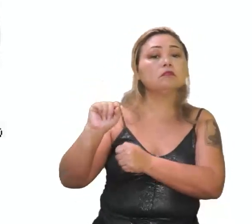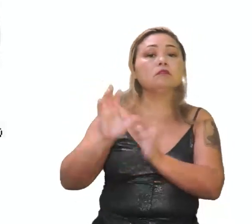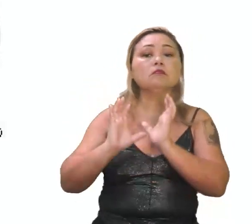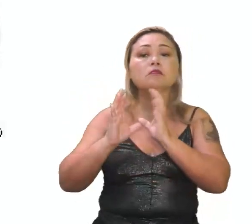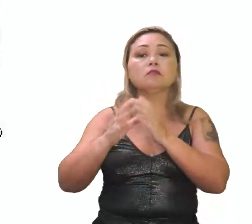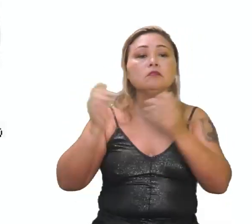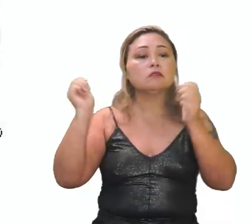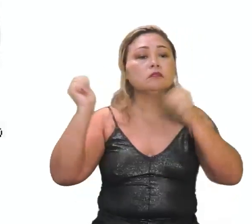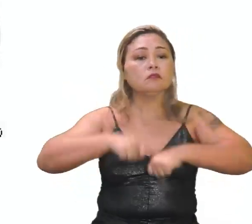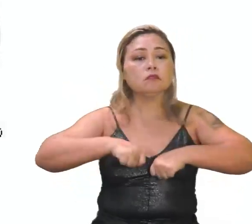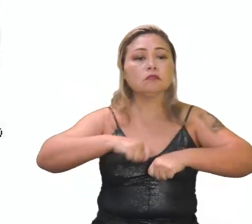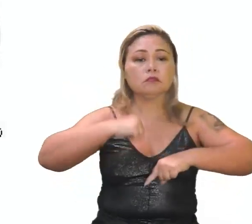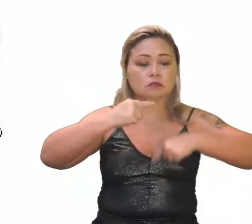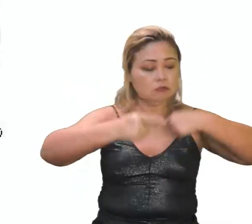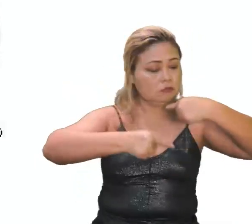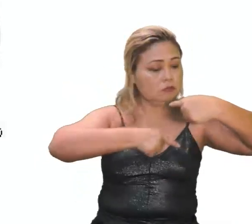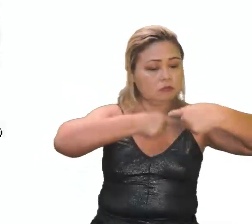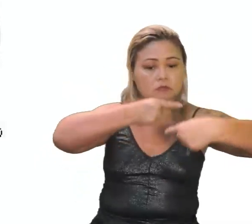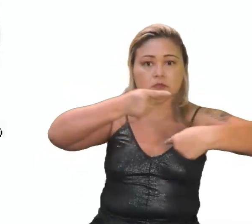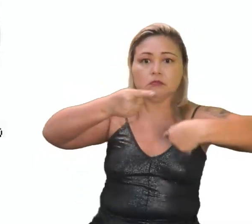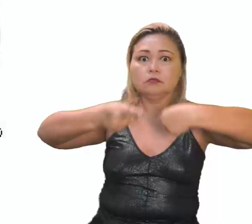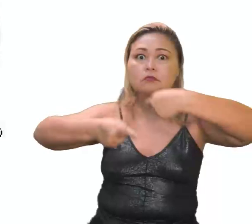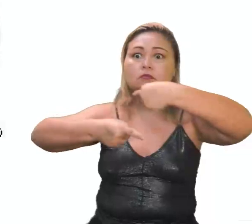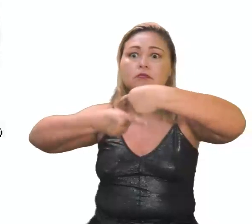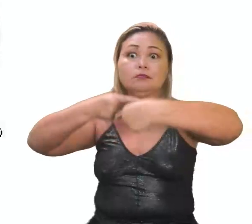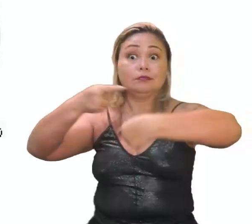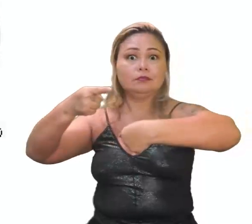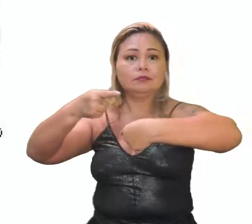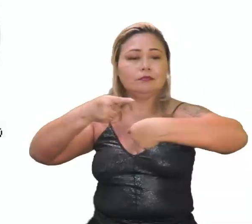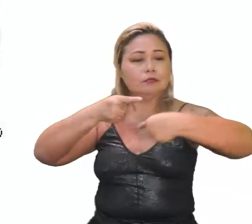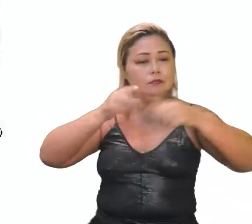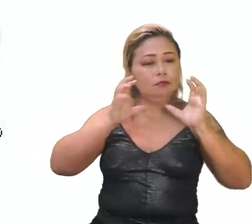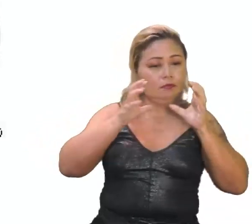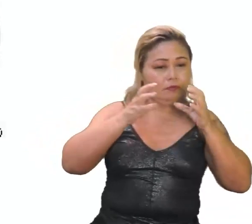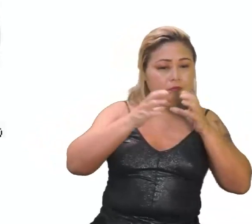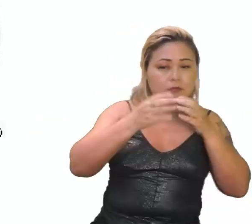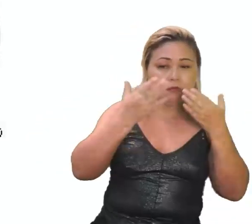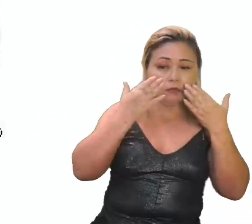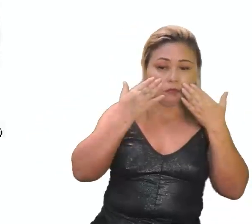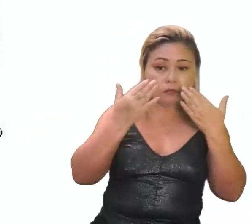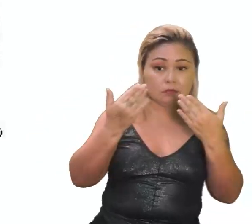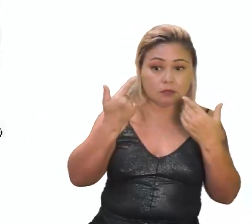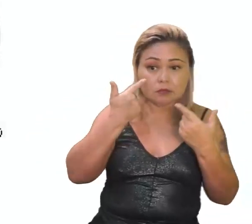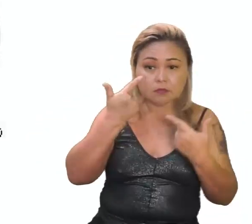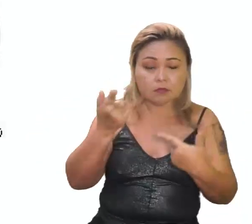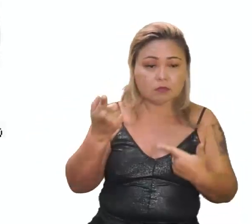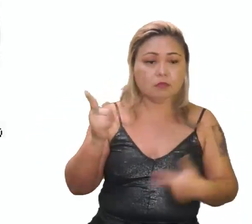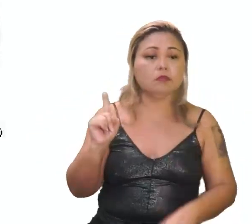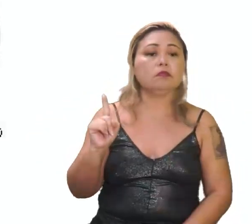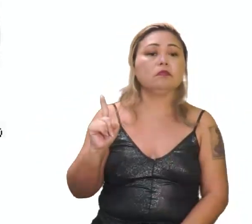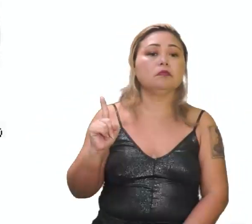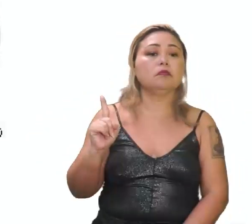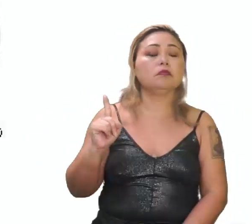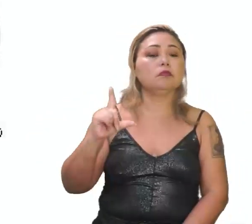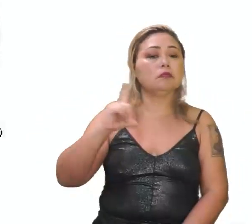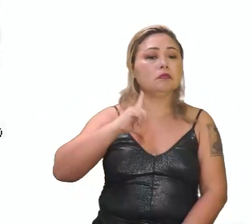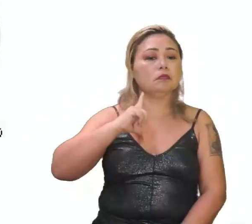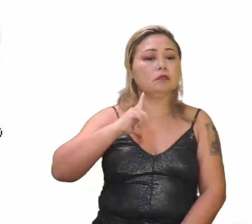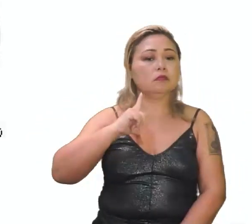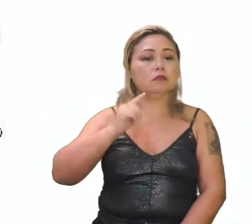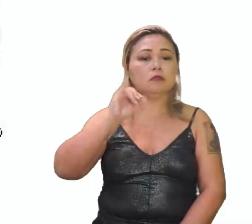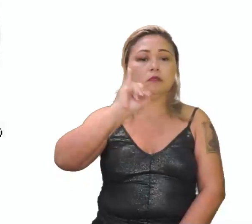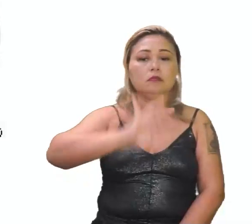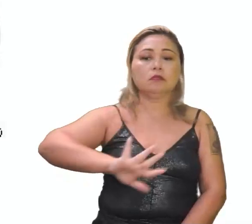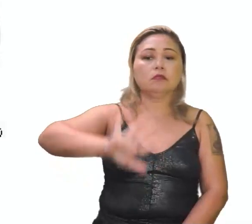uma possível sequência de um processo evolutivo. Então, chega mais e presta atenção aqui. Você tem